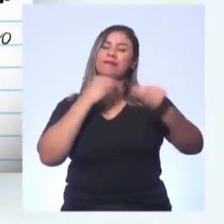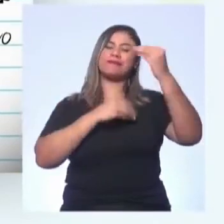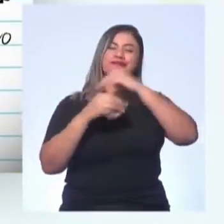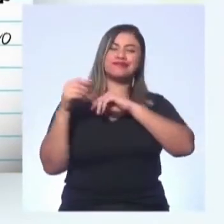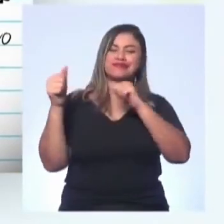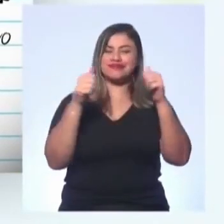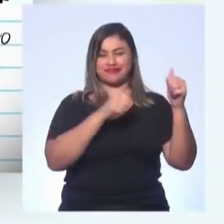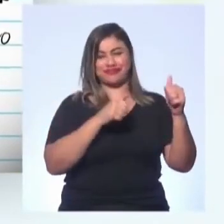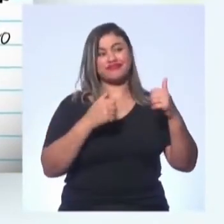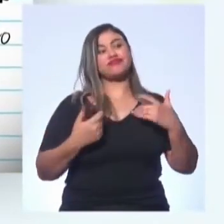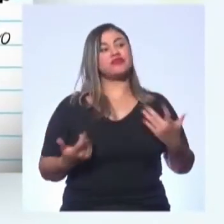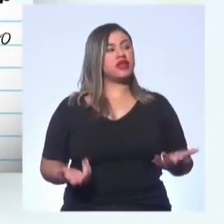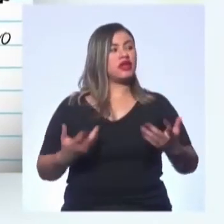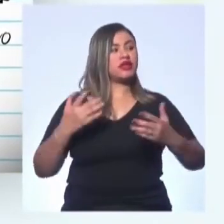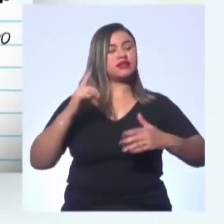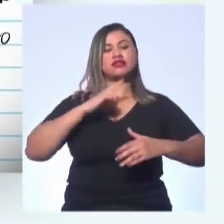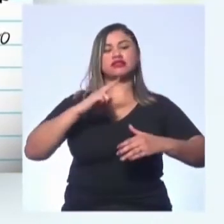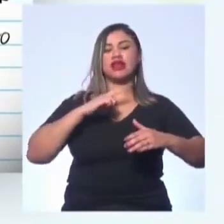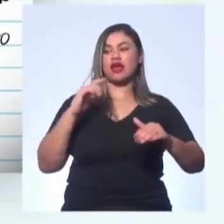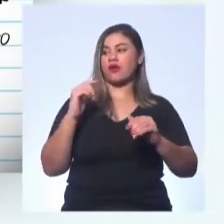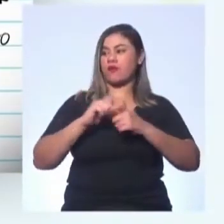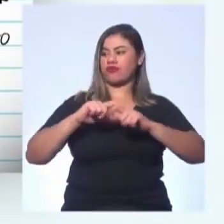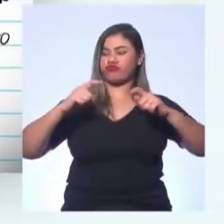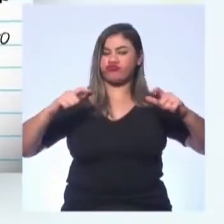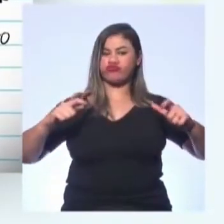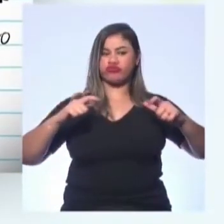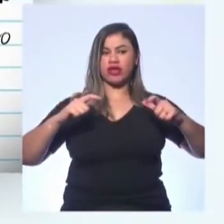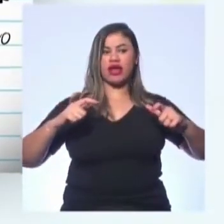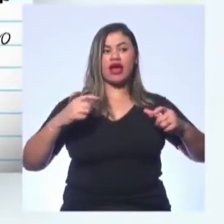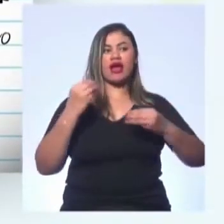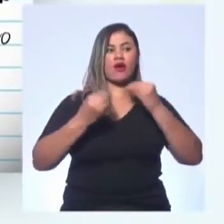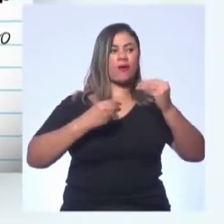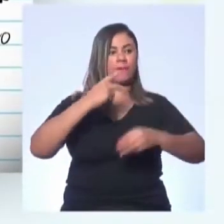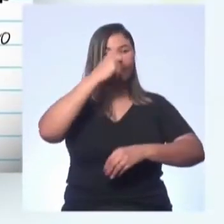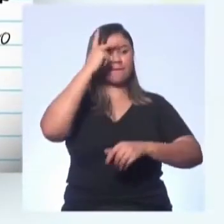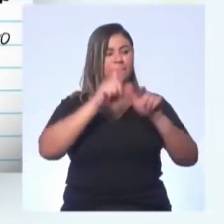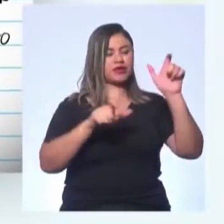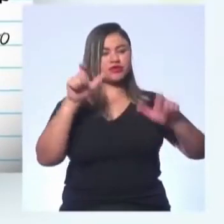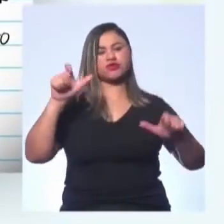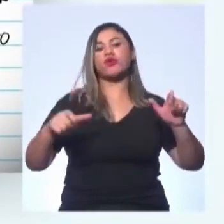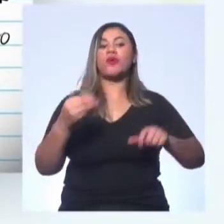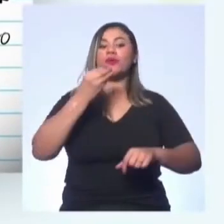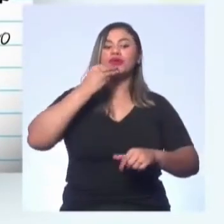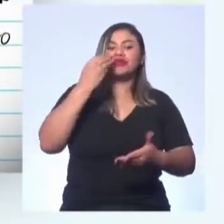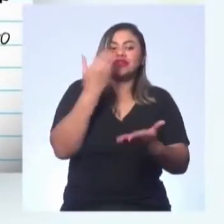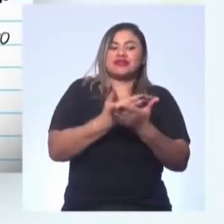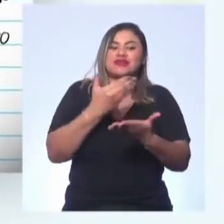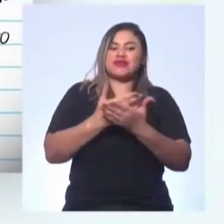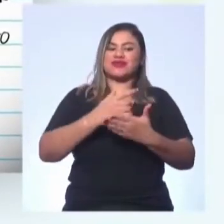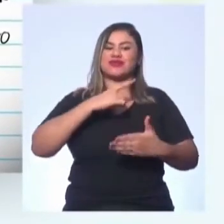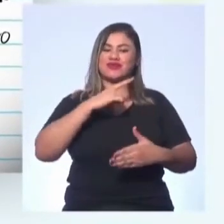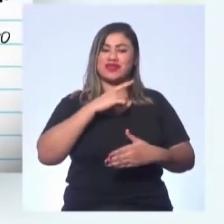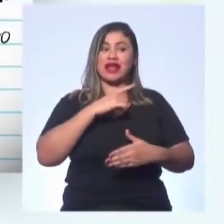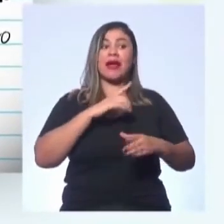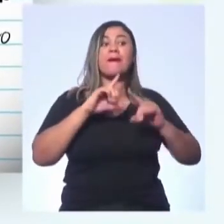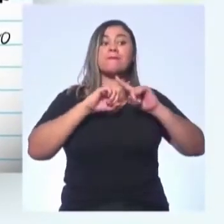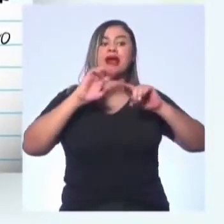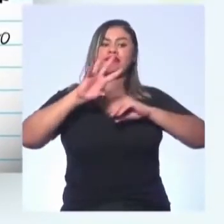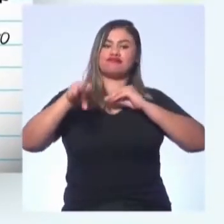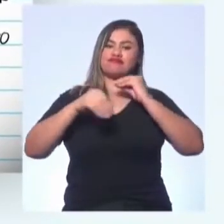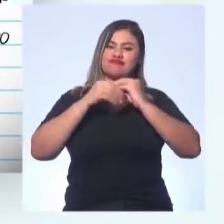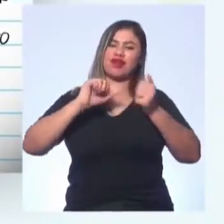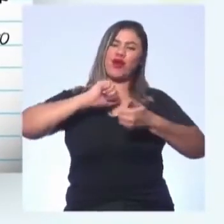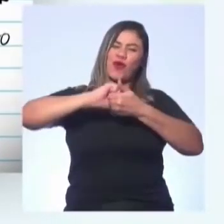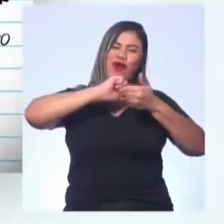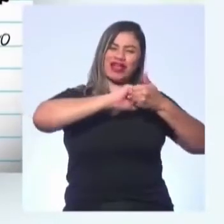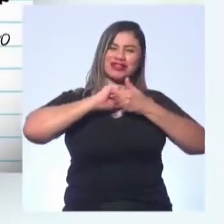balanceada. Ou seja, houve aumento de vagas, o que é bom, pois dá a mais pessoas a oportunidade de estudar, mas também ocorreu um incremento de qualidade,